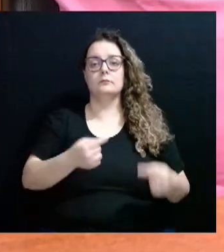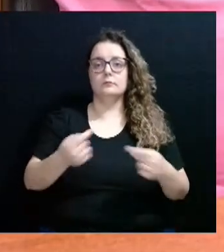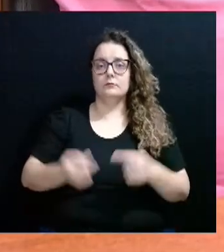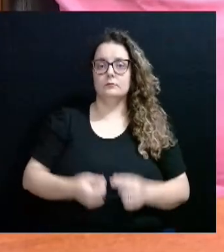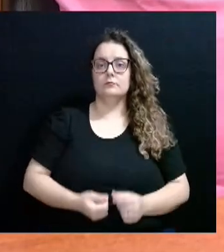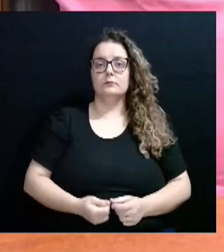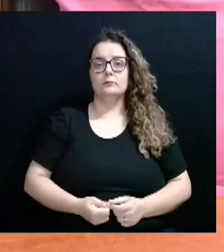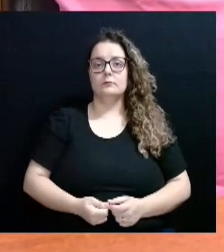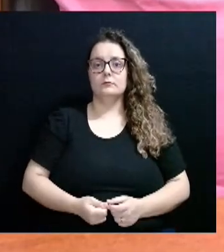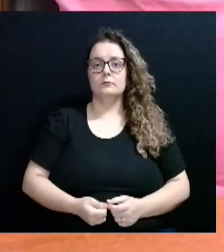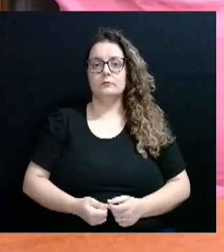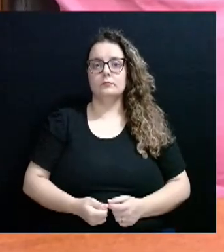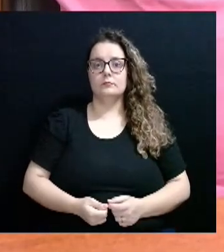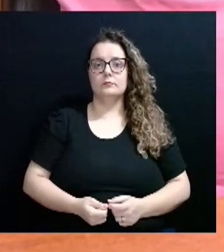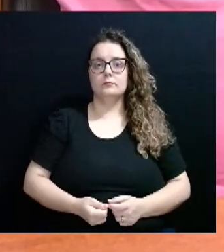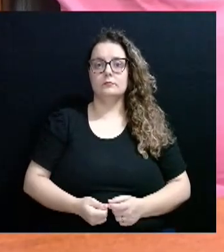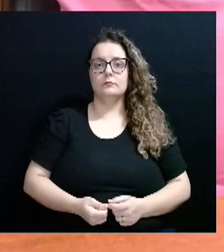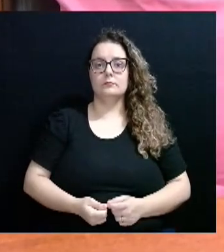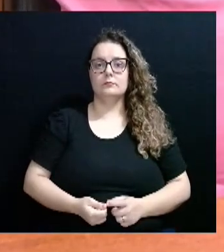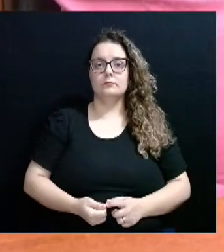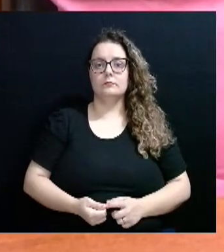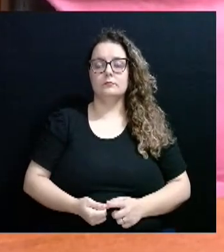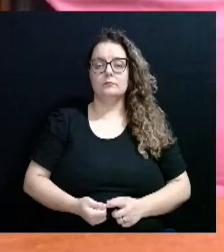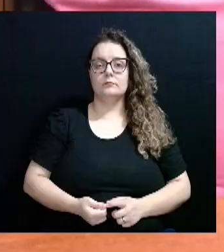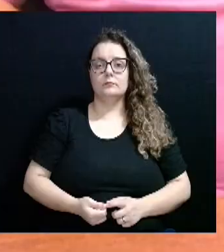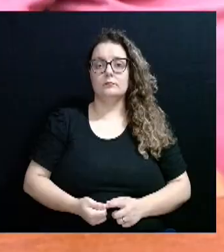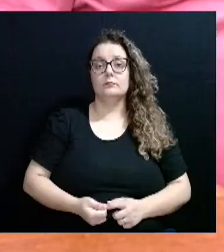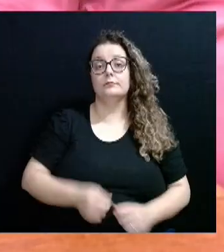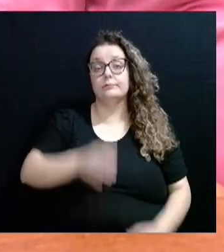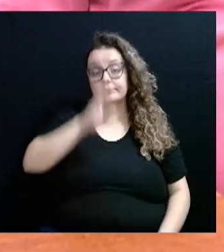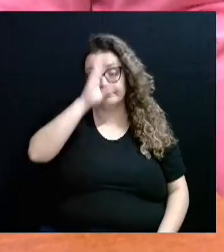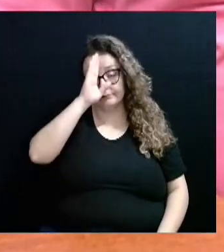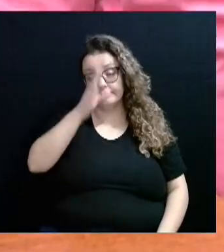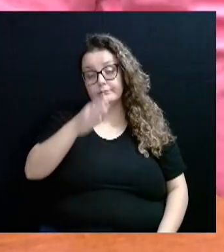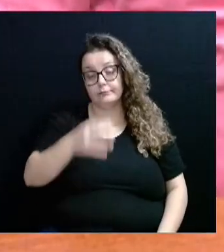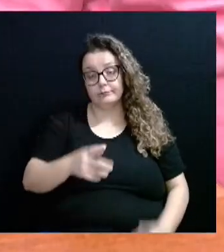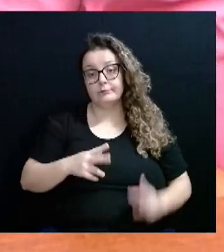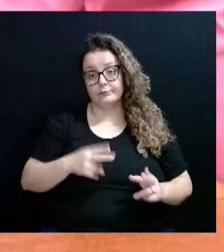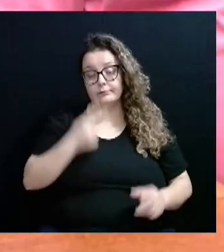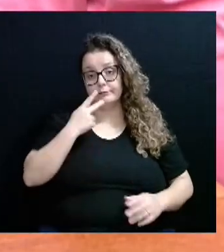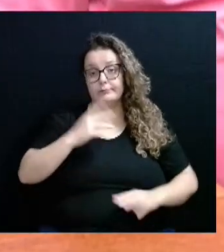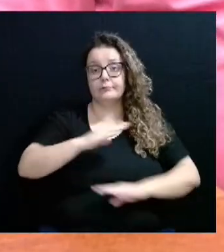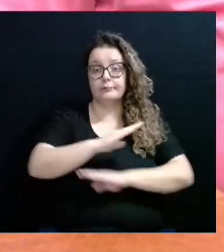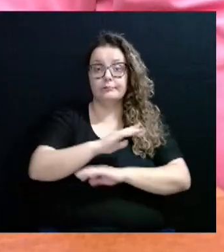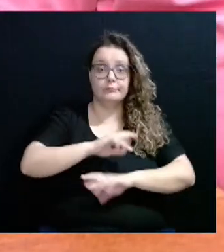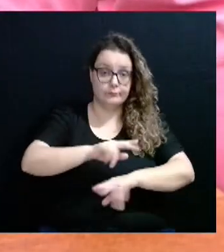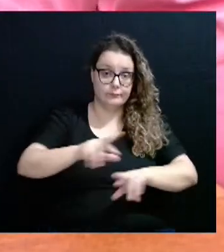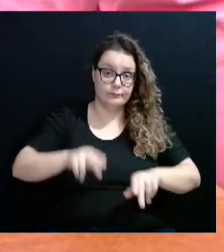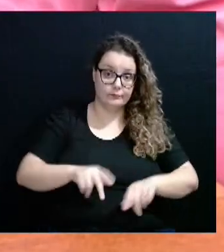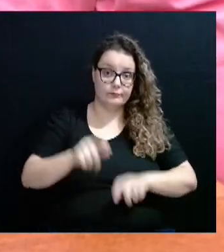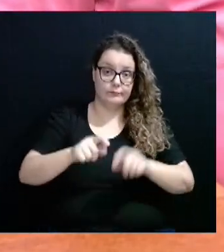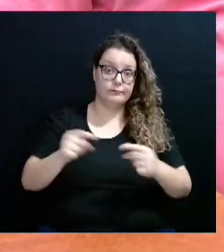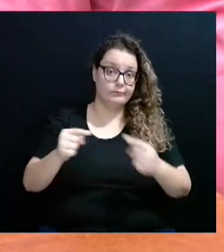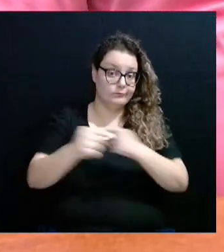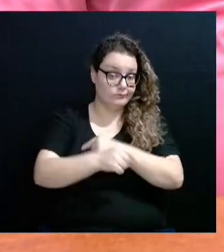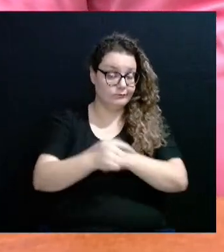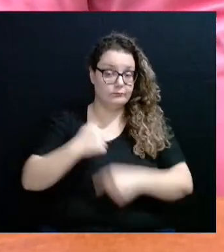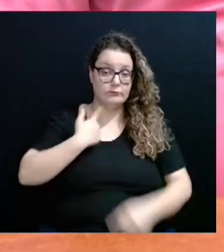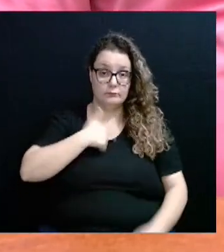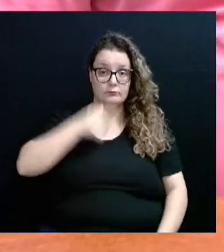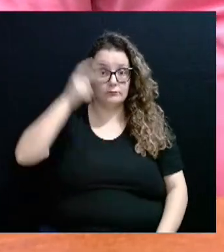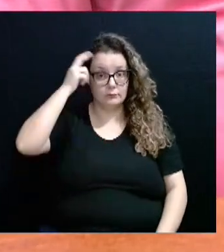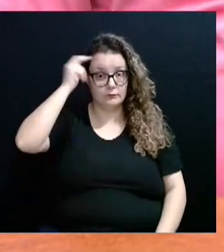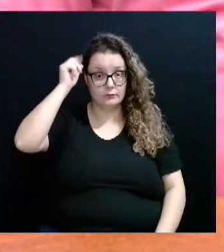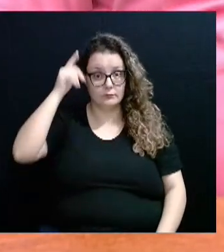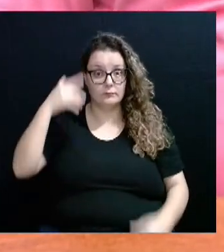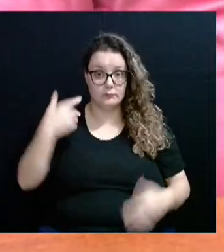principalmente porque, como eu disse, essa casa é uma casa que também tem muita gente que é muito avesso à nossa cultura. Então, a gente